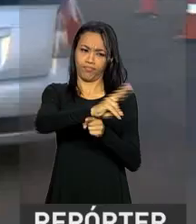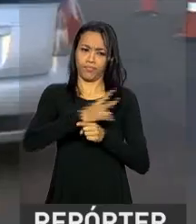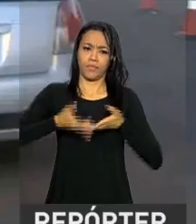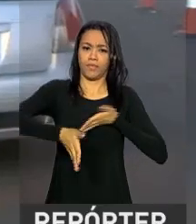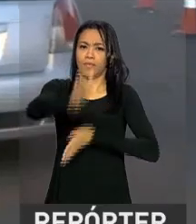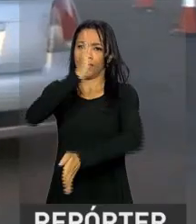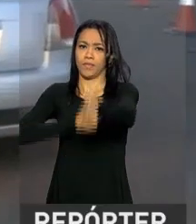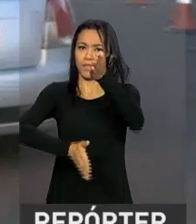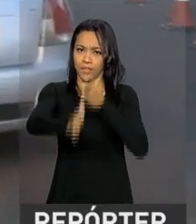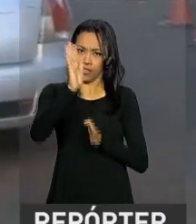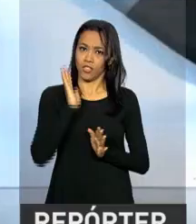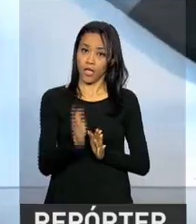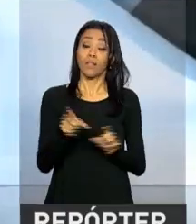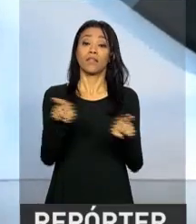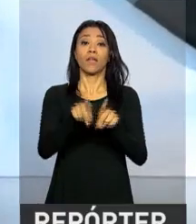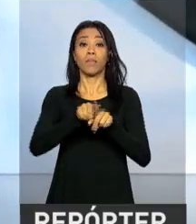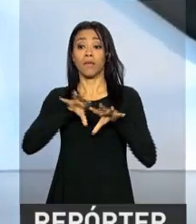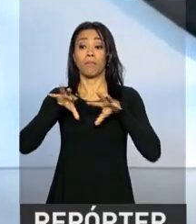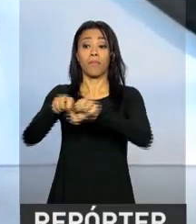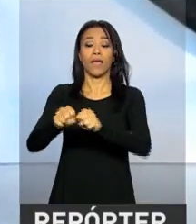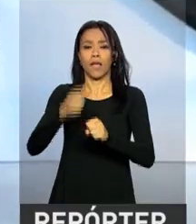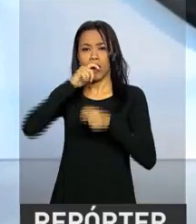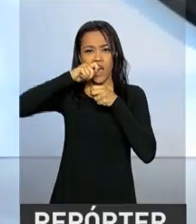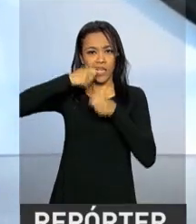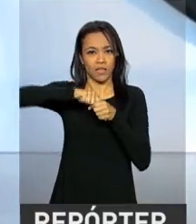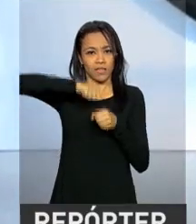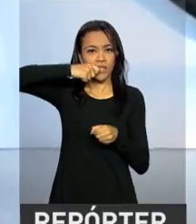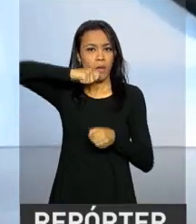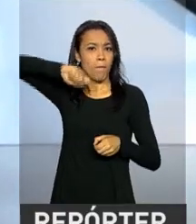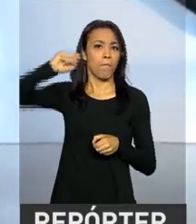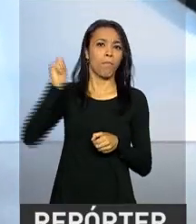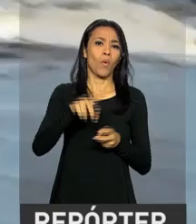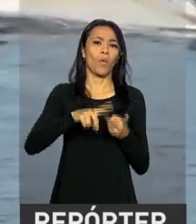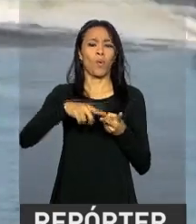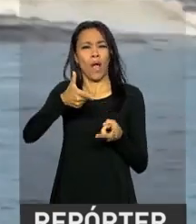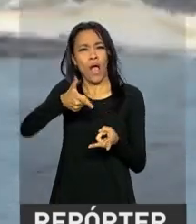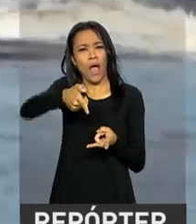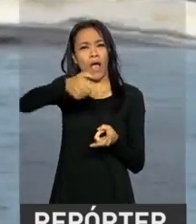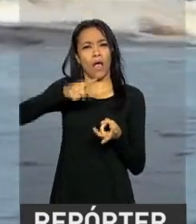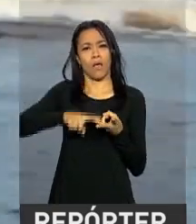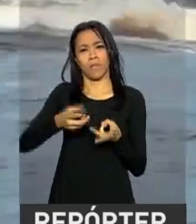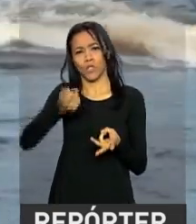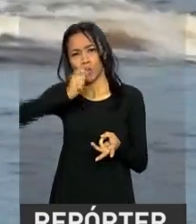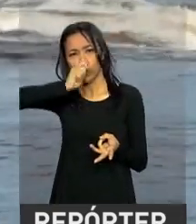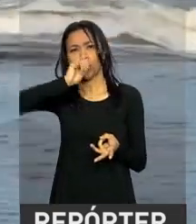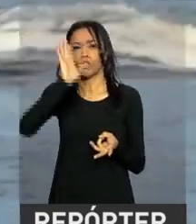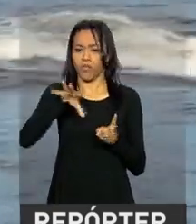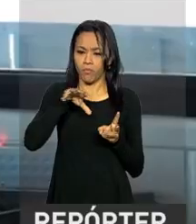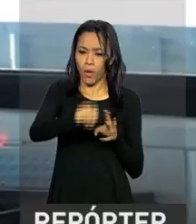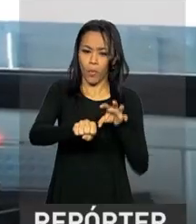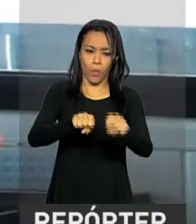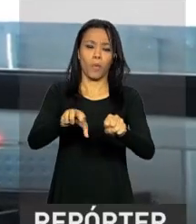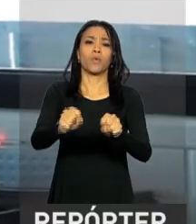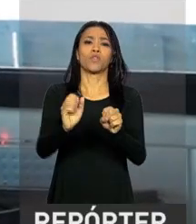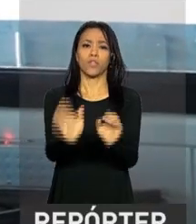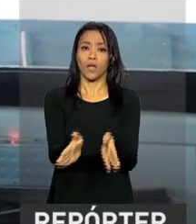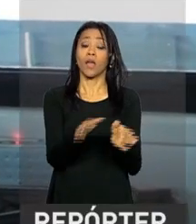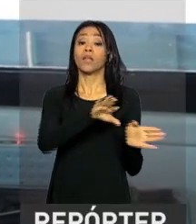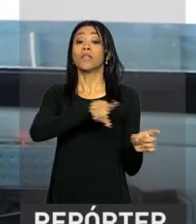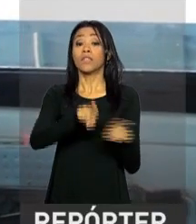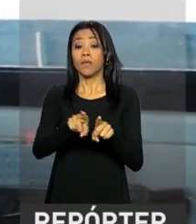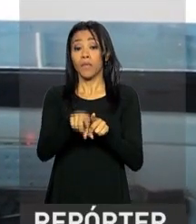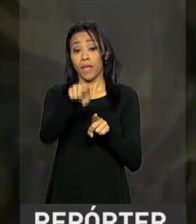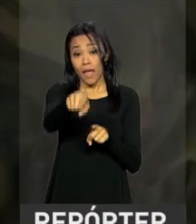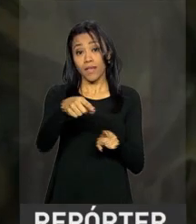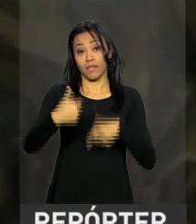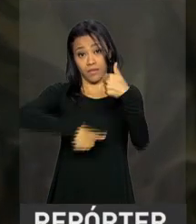estradas. Também foram apreendidos explosivos, armas, munições e drogas. Além de coibir os ilícitos na fronteira, a